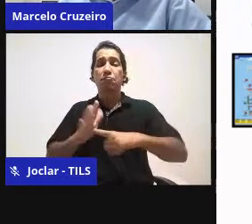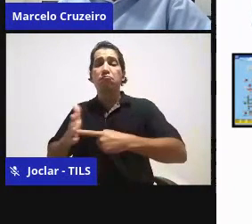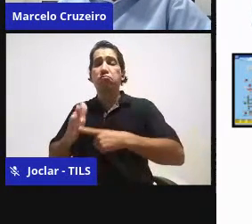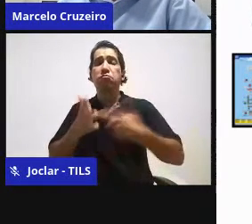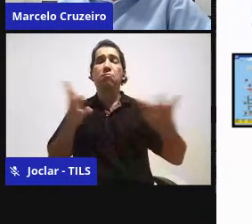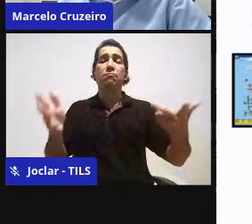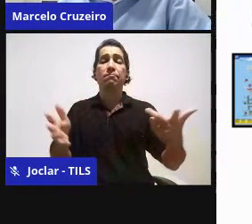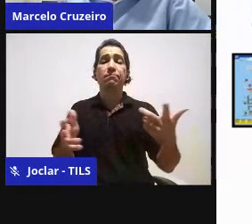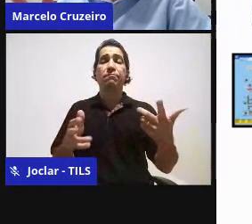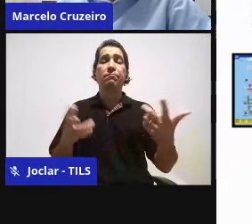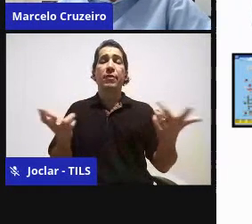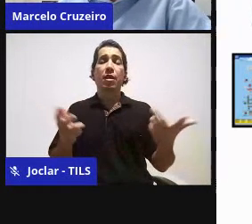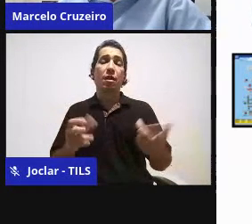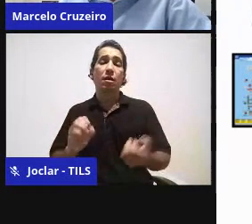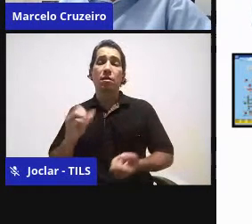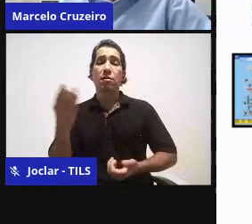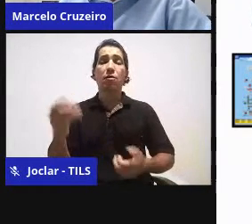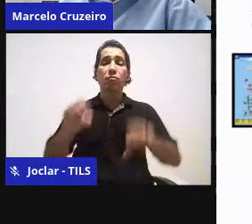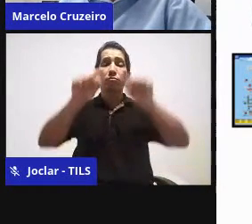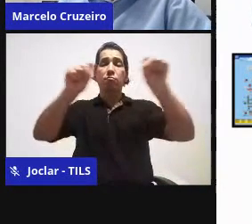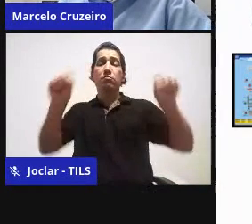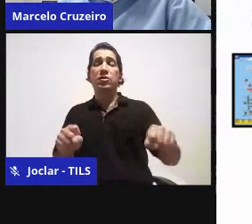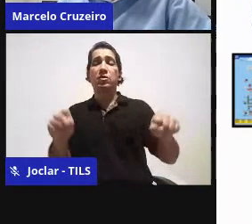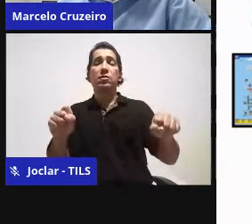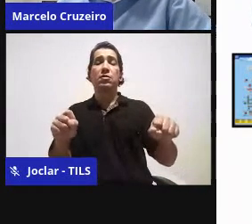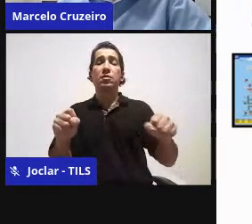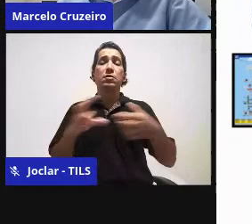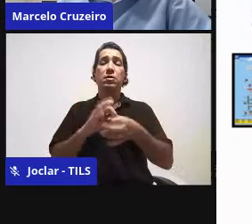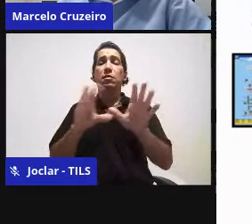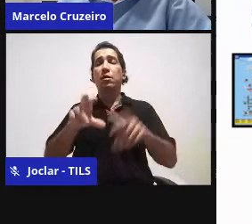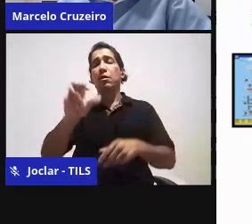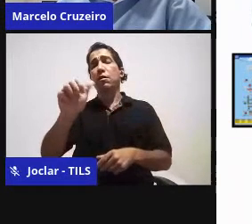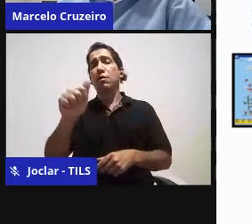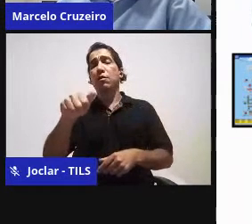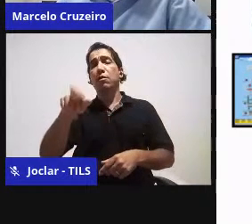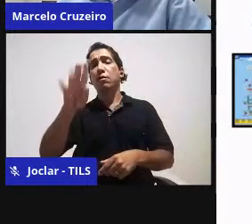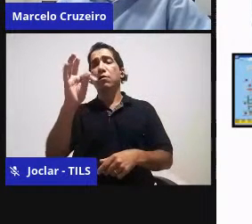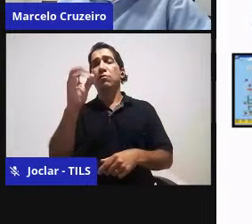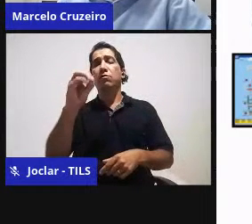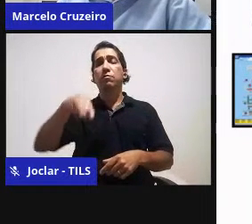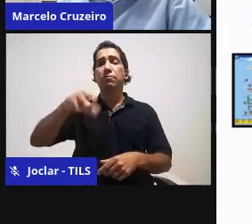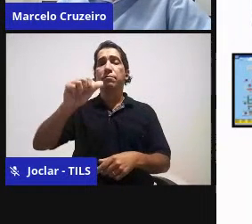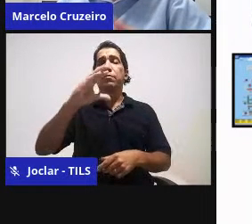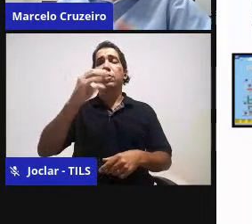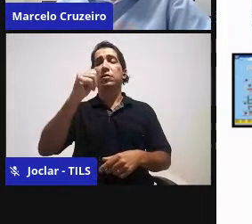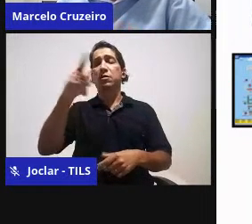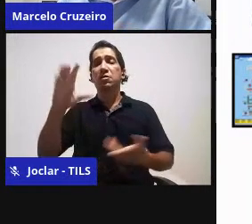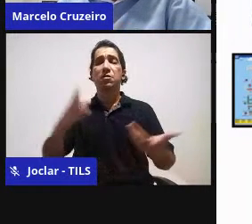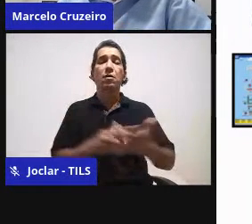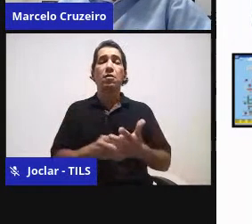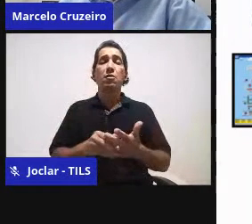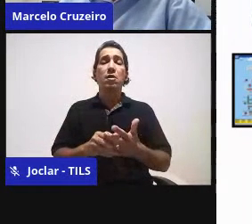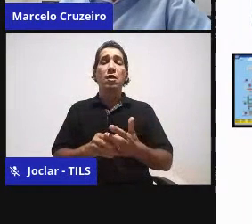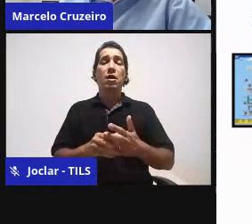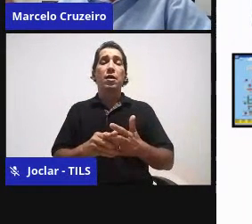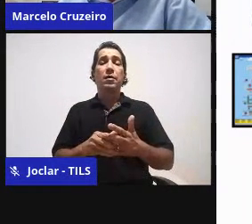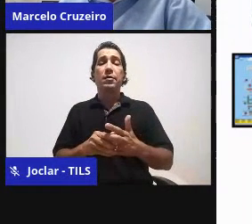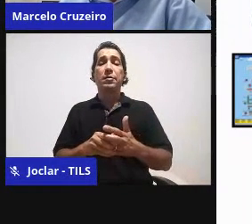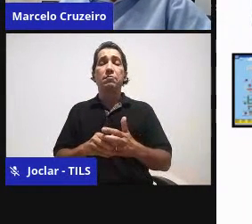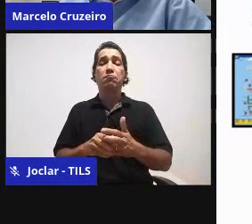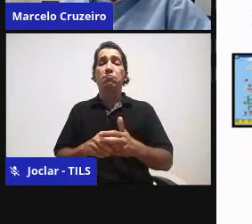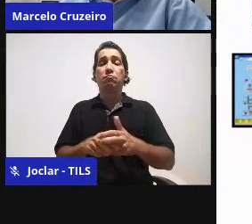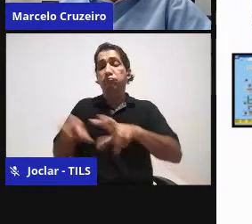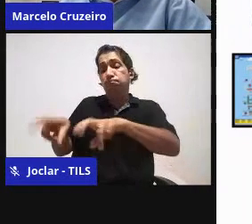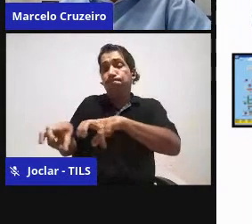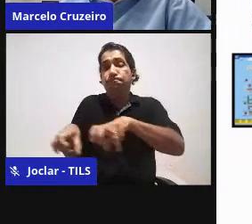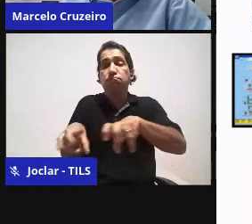em colheitadeiras, né, sistemas de automação para verificação de qualidade. Eu vou